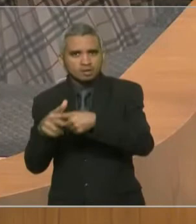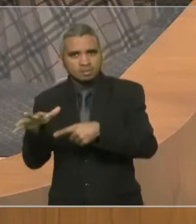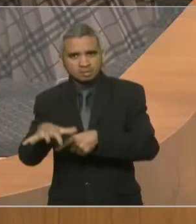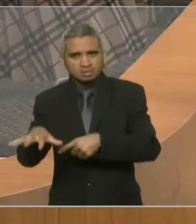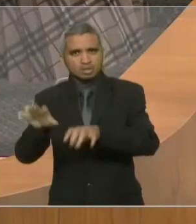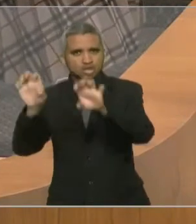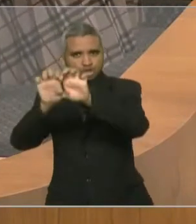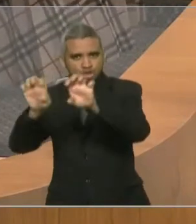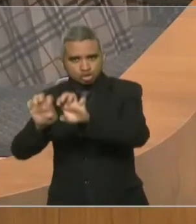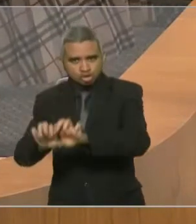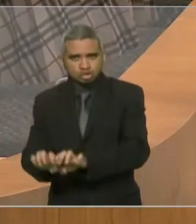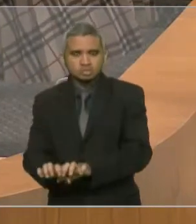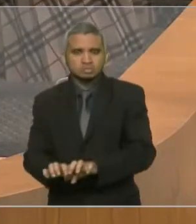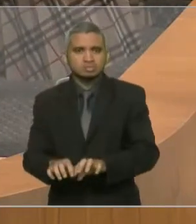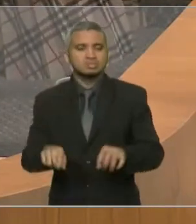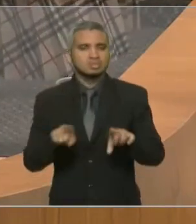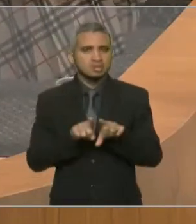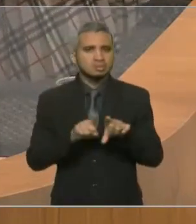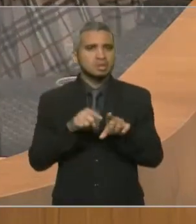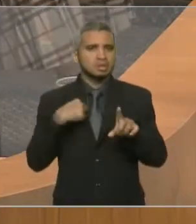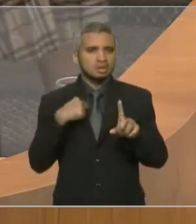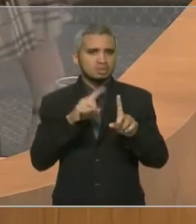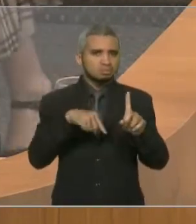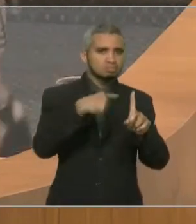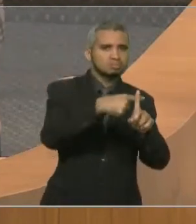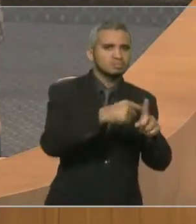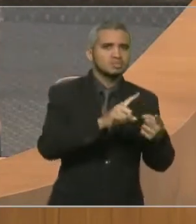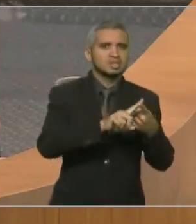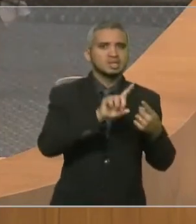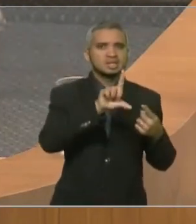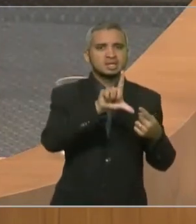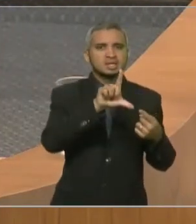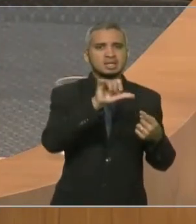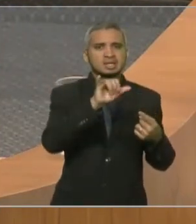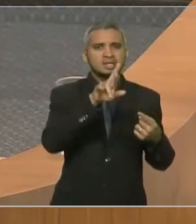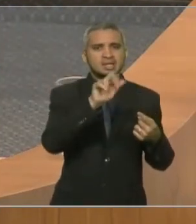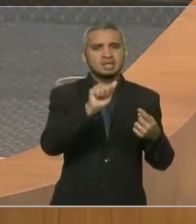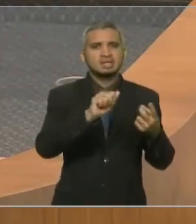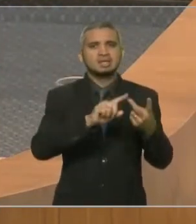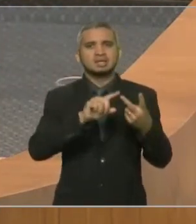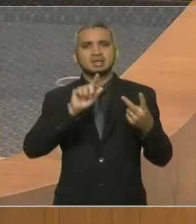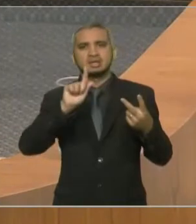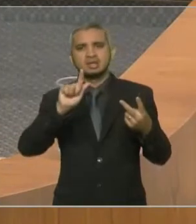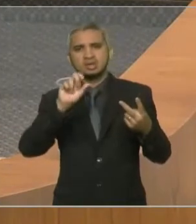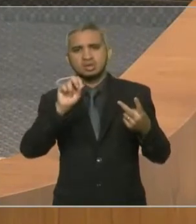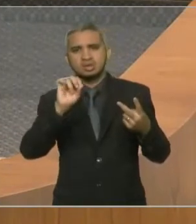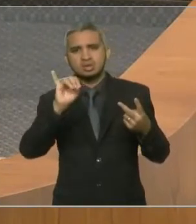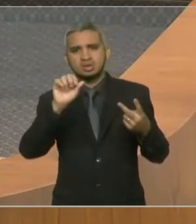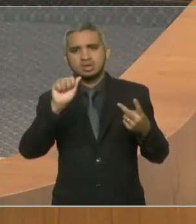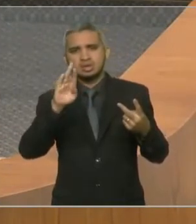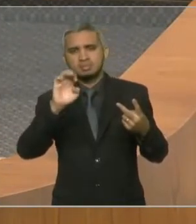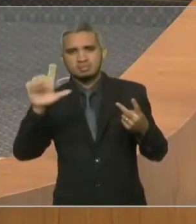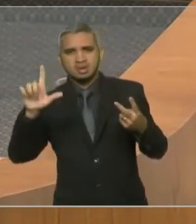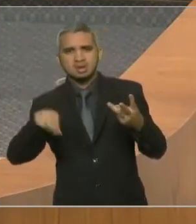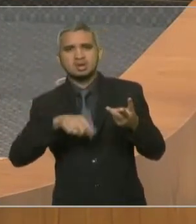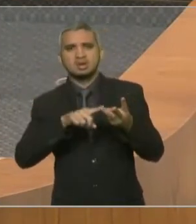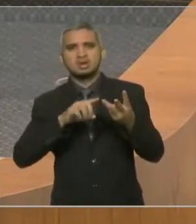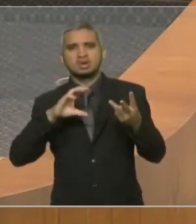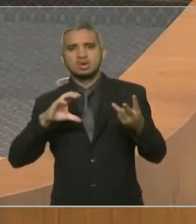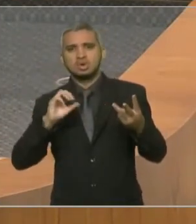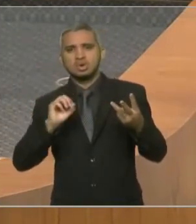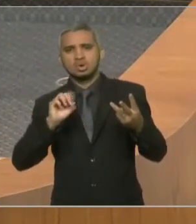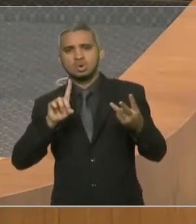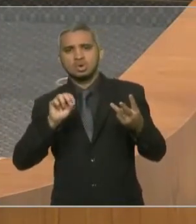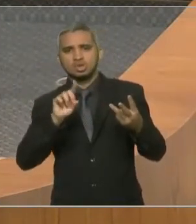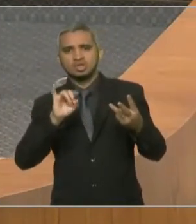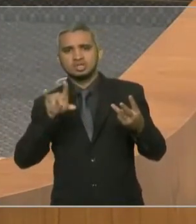ampliar para Belina, para Goiabal, para Lira, Vila Passos e assim por diante, Codozinho e outros lugares que fazem o entorno daquele centro que